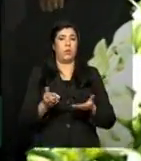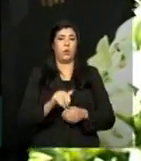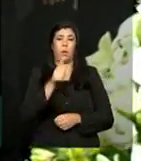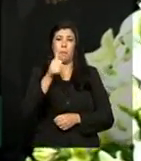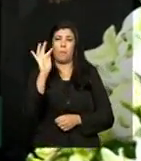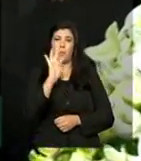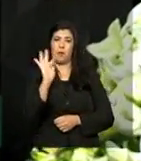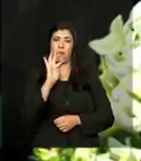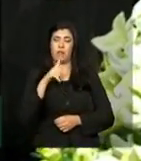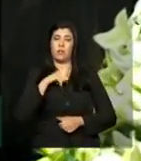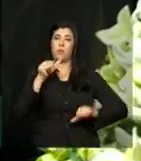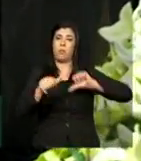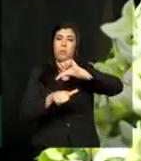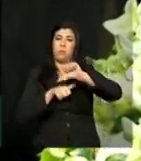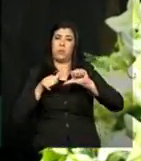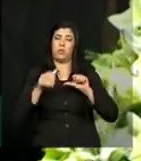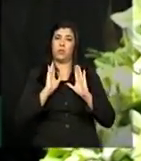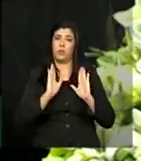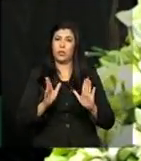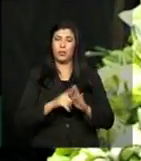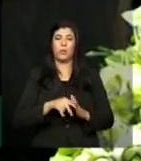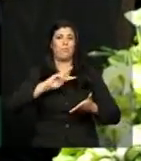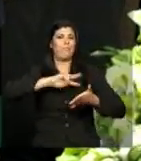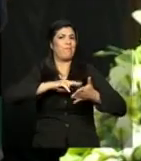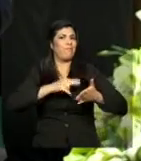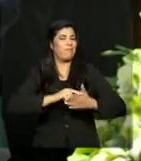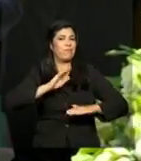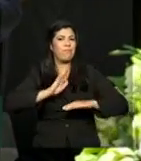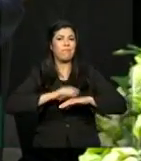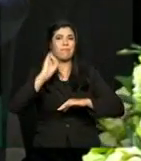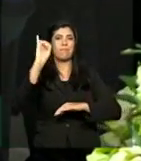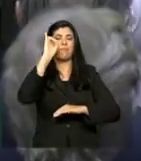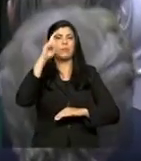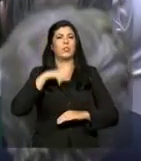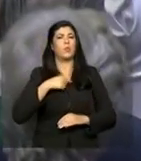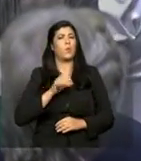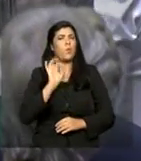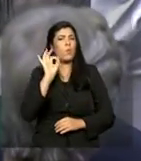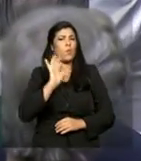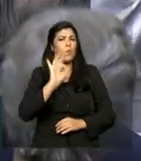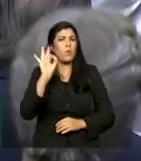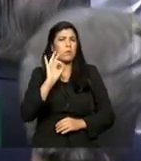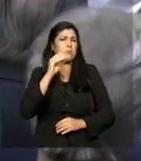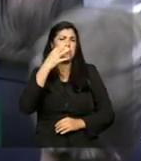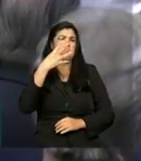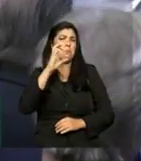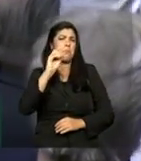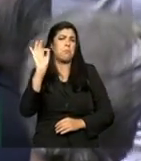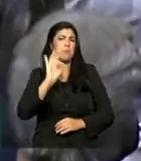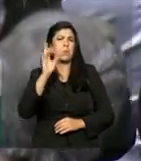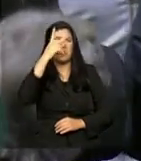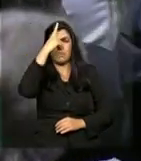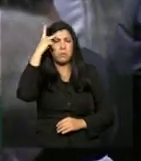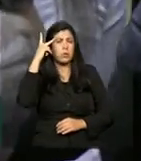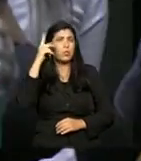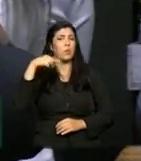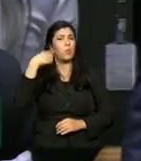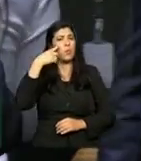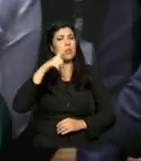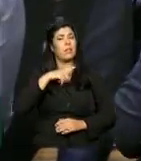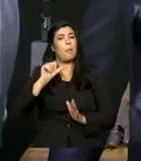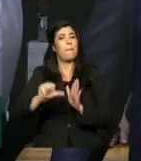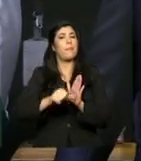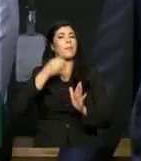uma renovação, uma das maiores das últimas décadas. Quase 40% dos parlamentares estarão em primeiro